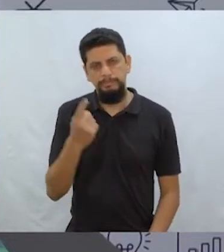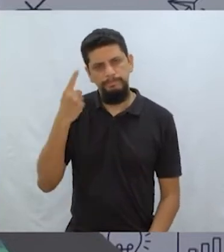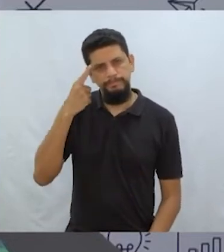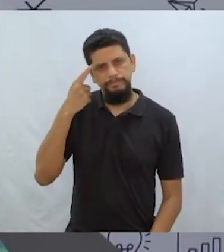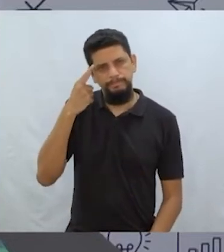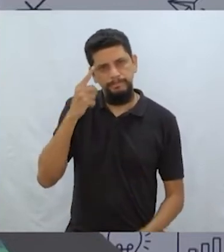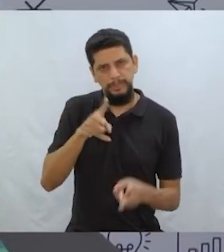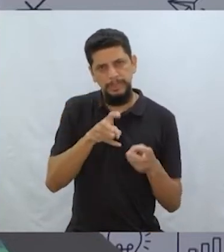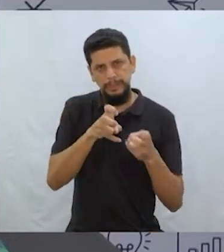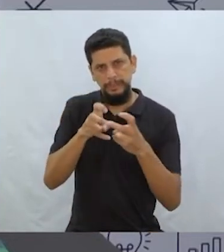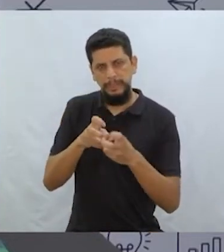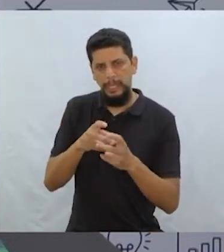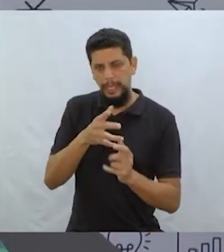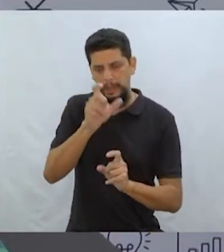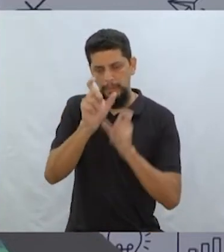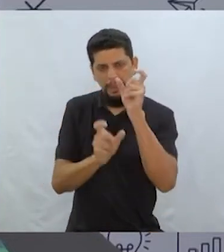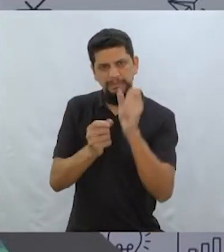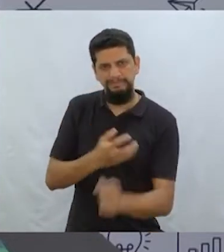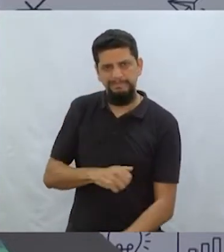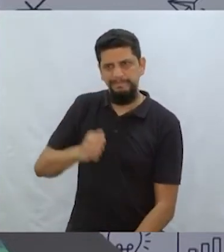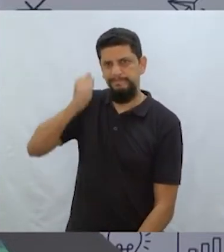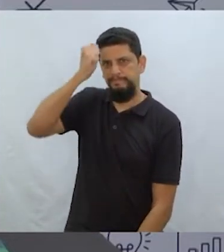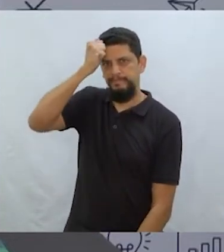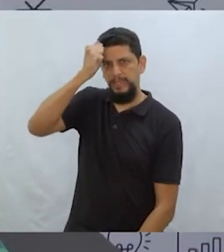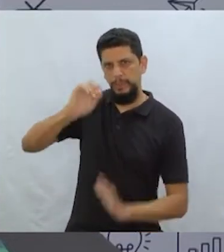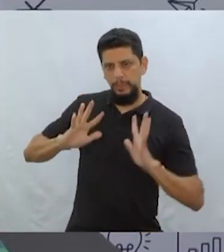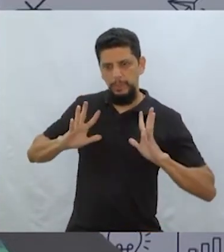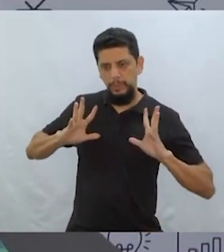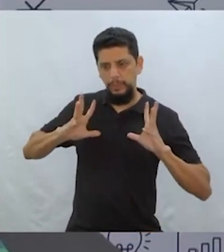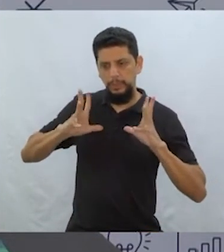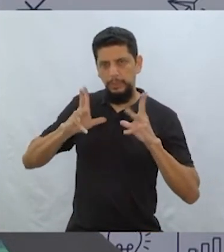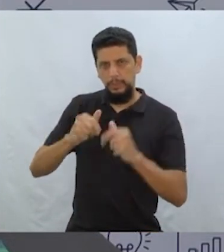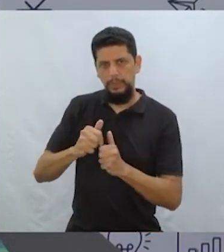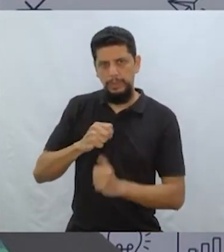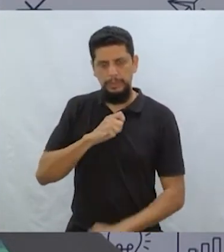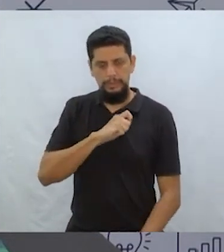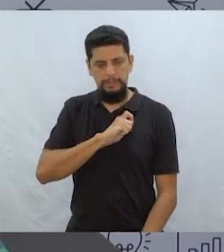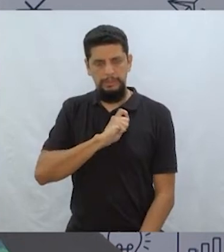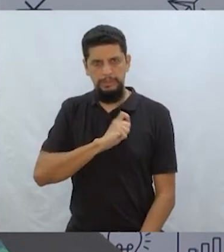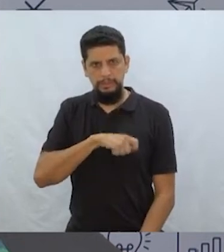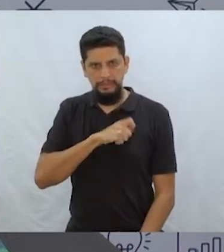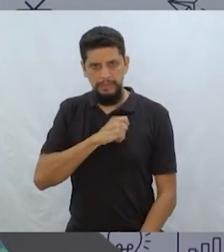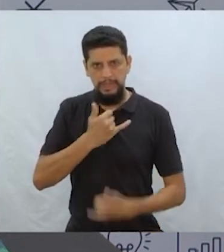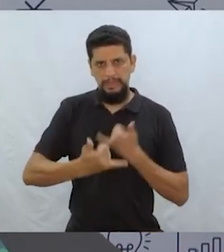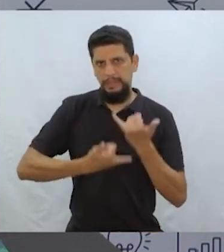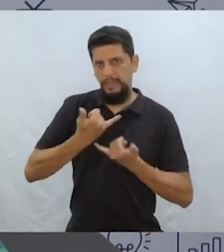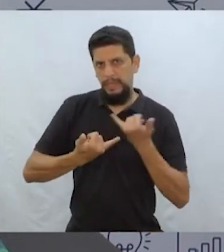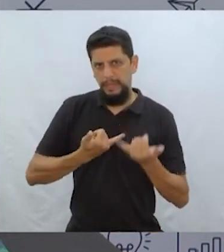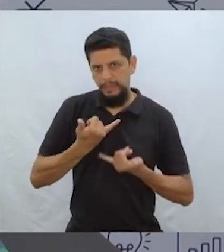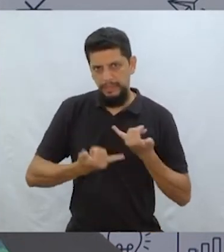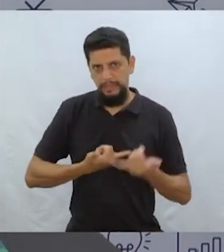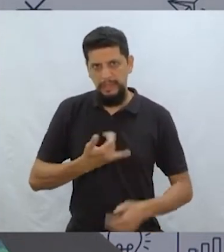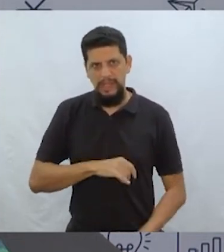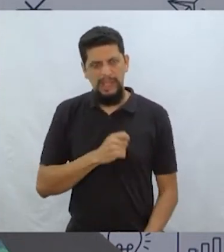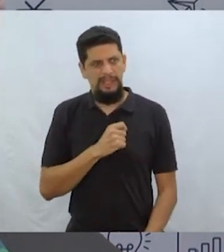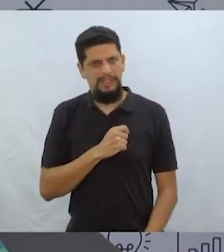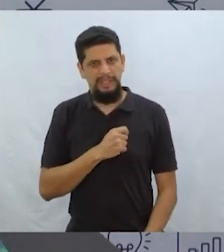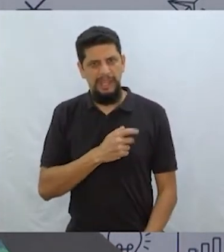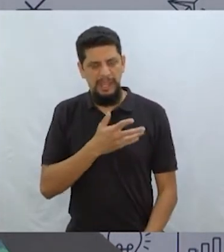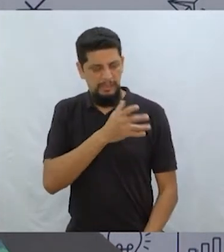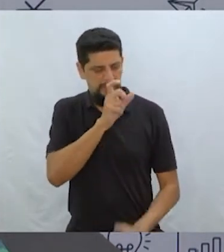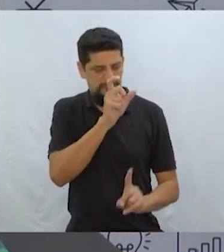conseguem perceber ali O arrependimento de toda aquela brincadeira como essa pessoa está